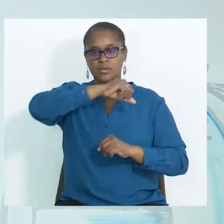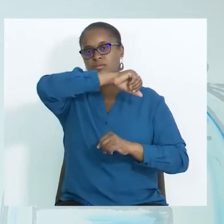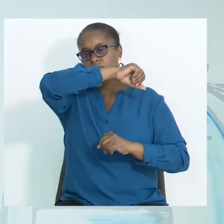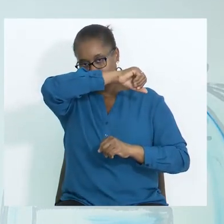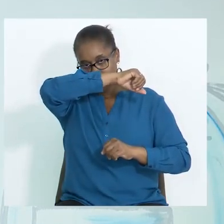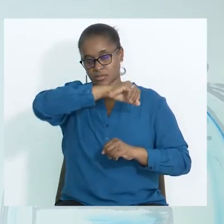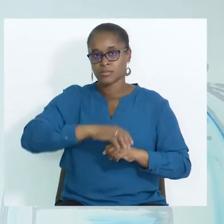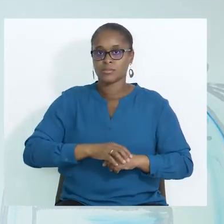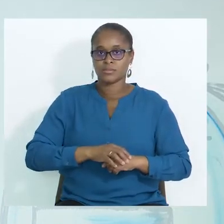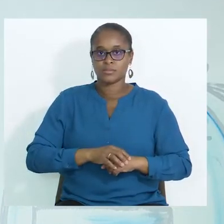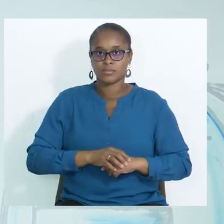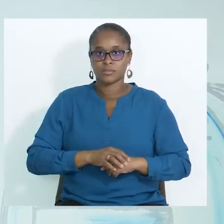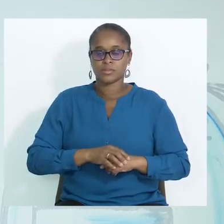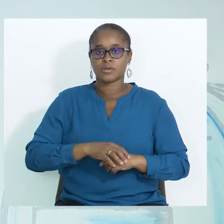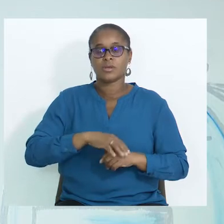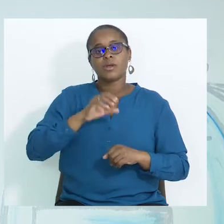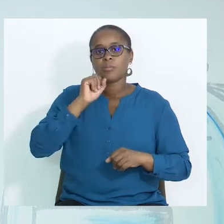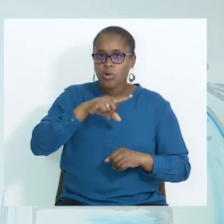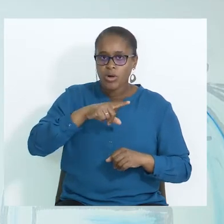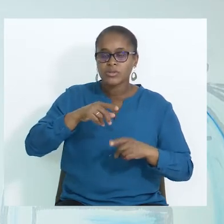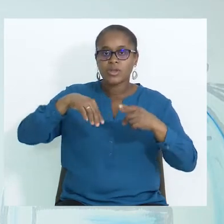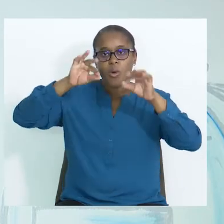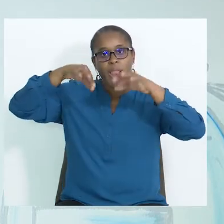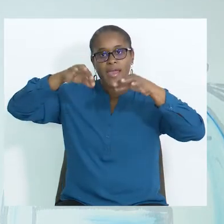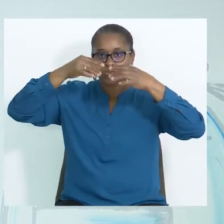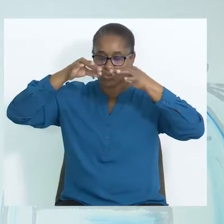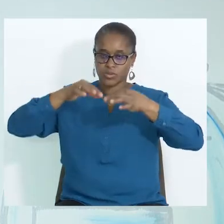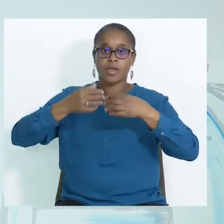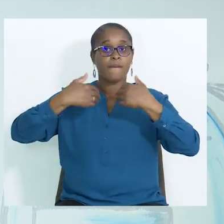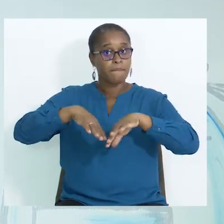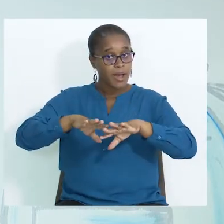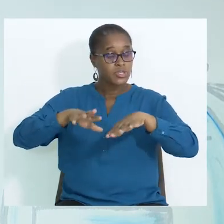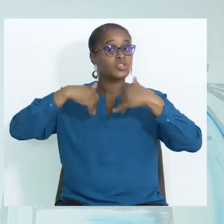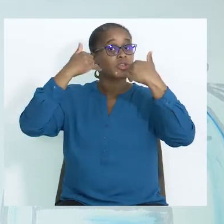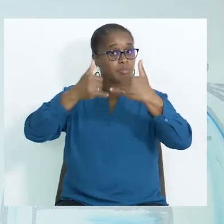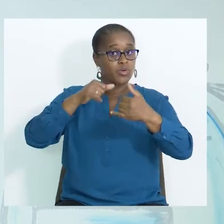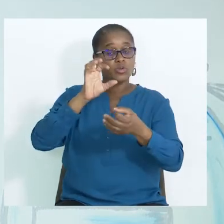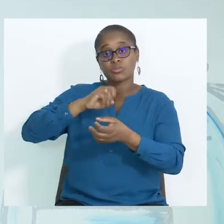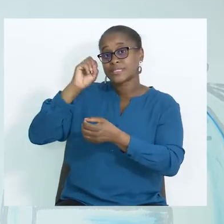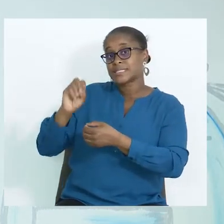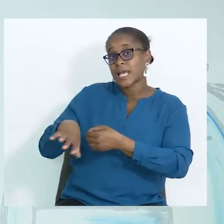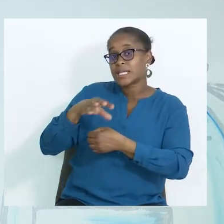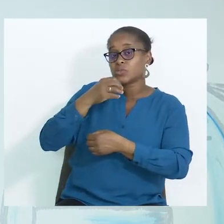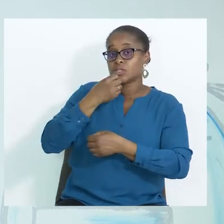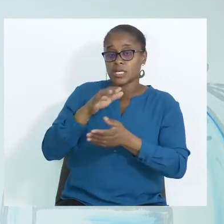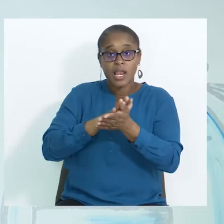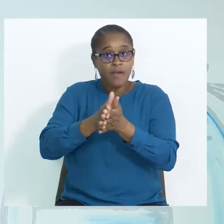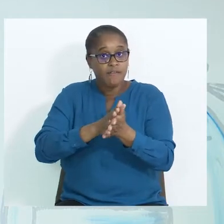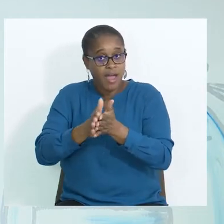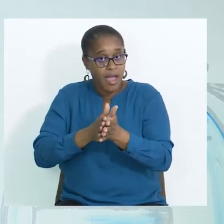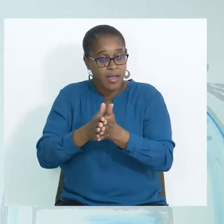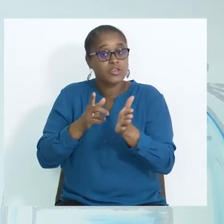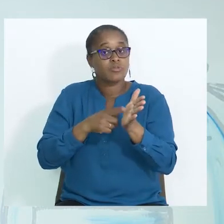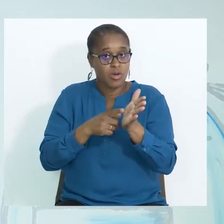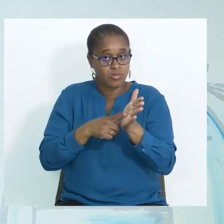expirar ou tossir podem até utilizar o lenço mas logo depois deitar no lixo e lavar